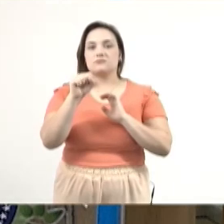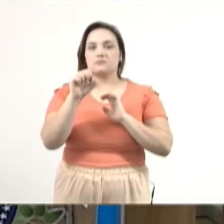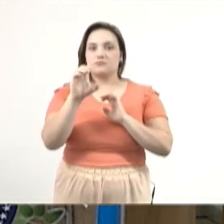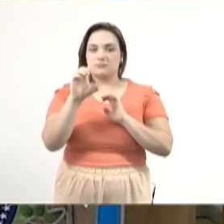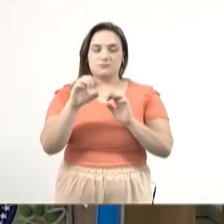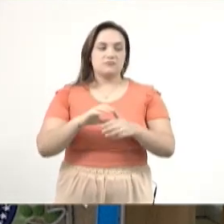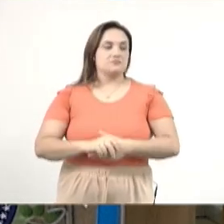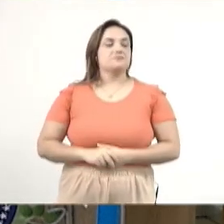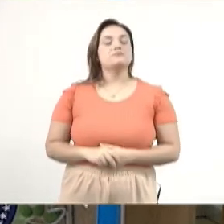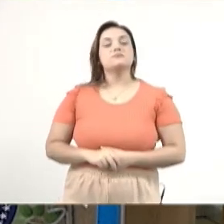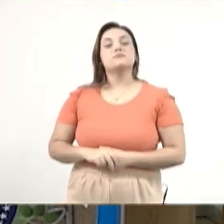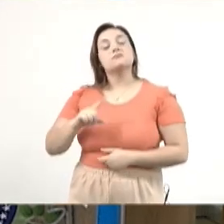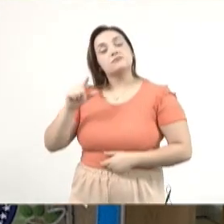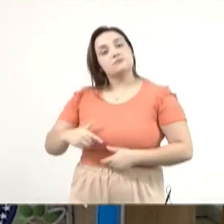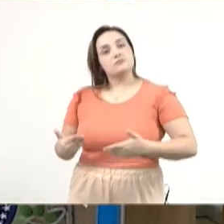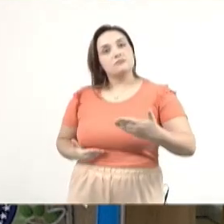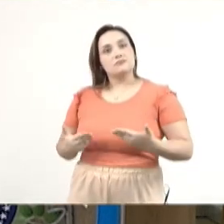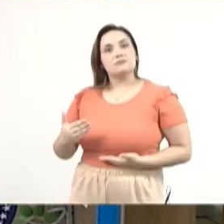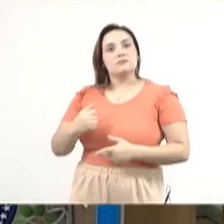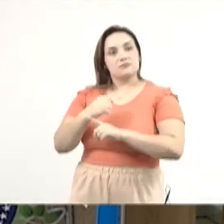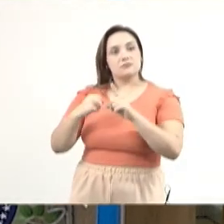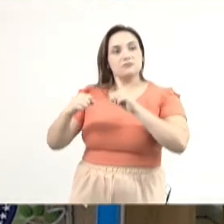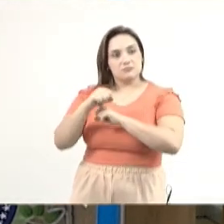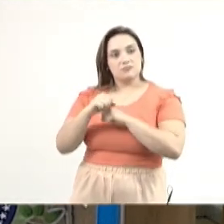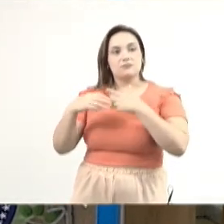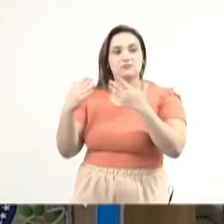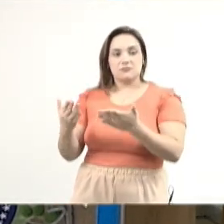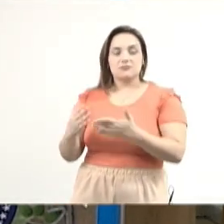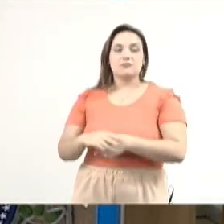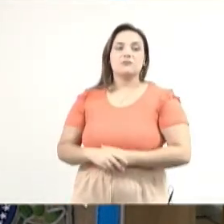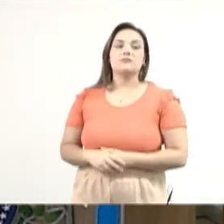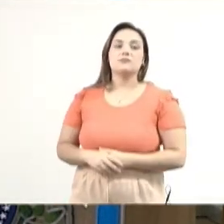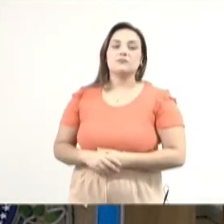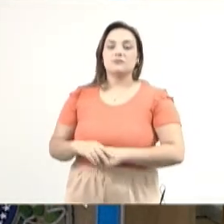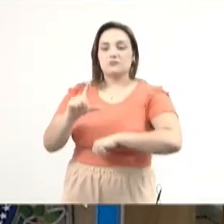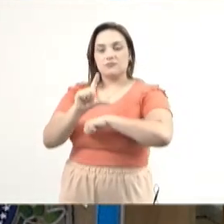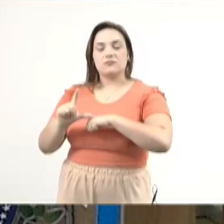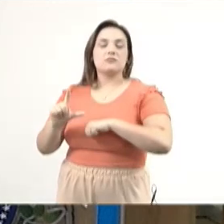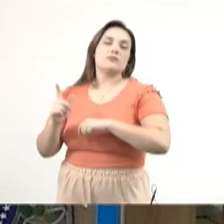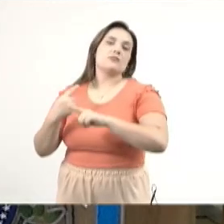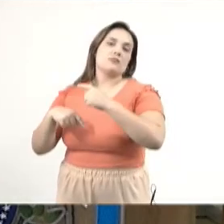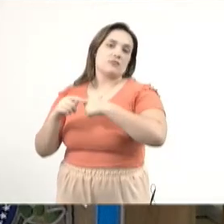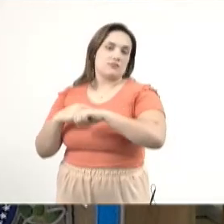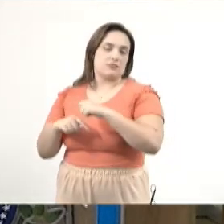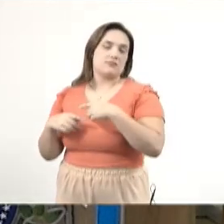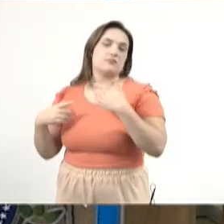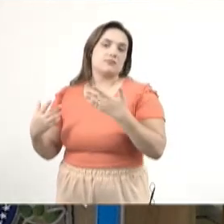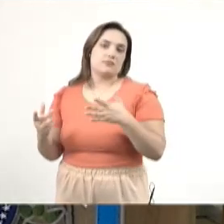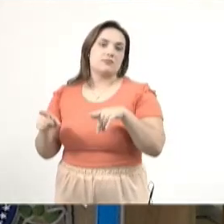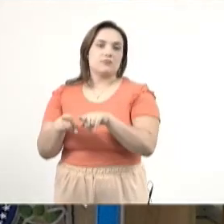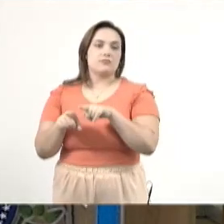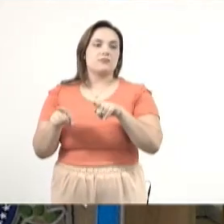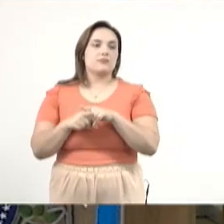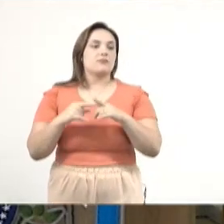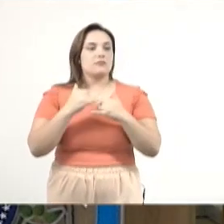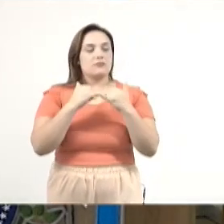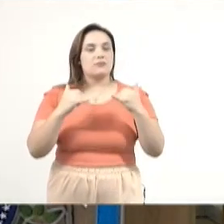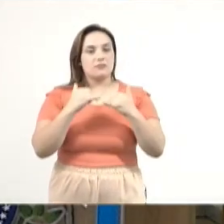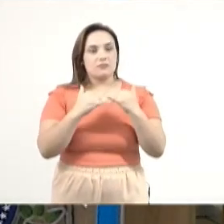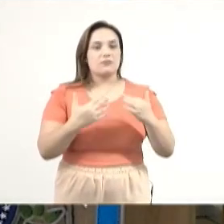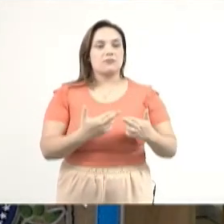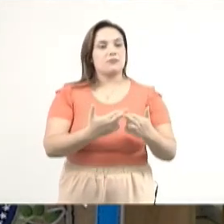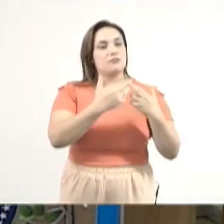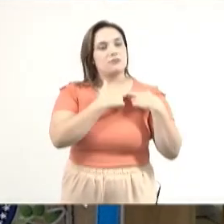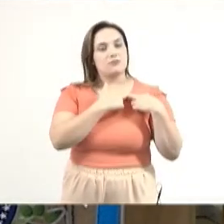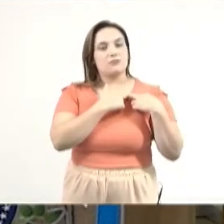sistema... Aliás, o Serviço Social do Comércio, não o sistema, o Serviço Social do Comércio, e guarda semelhanças do ponto de vista de sua